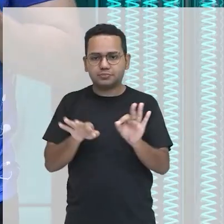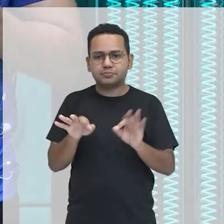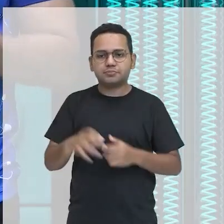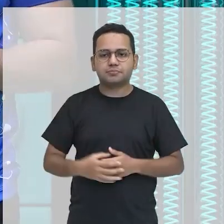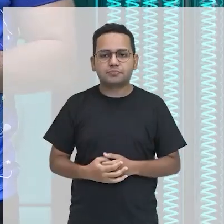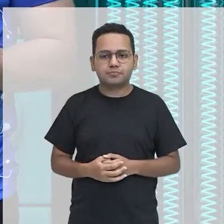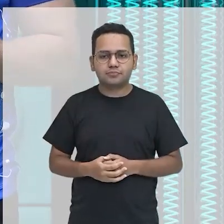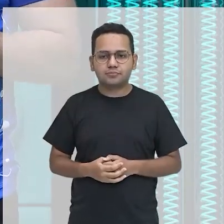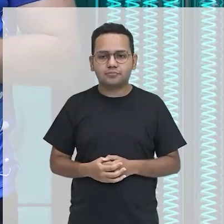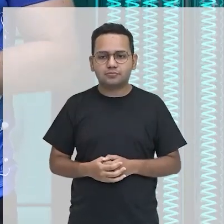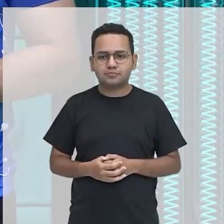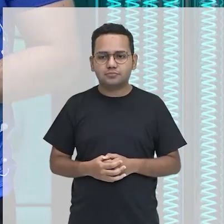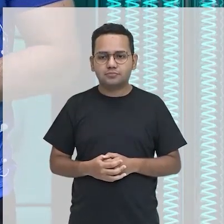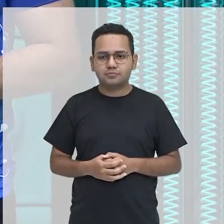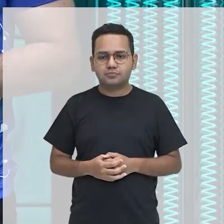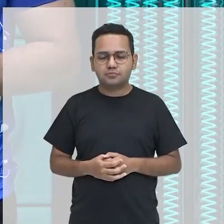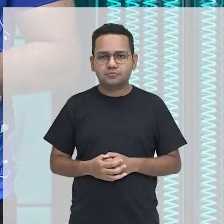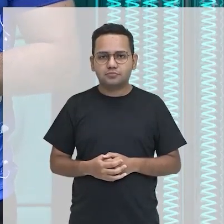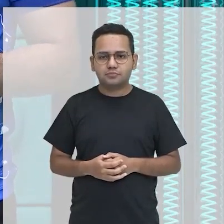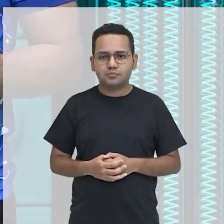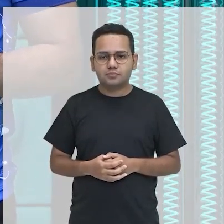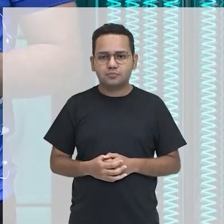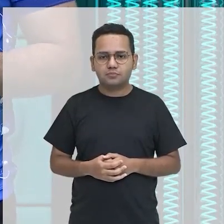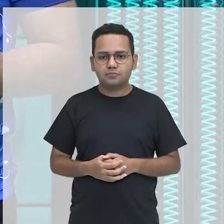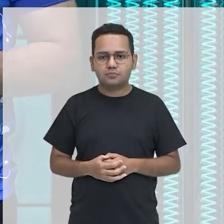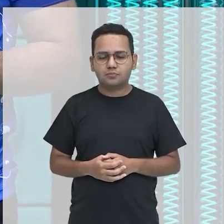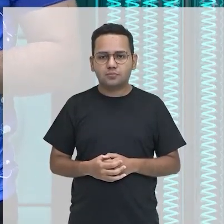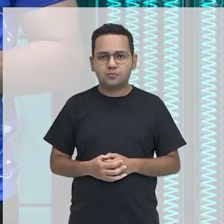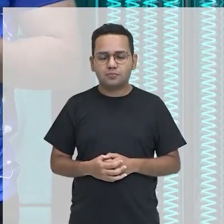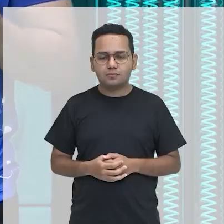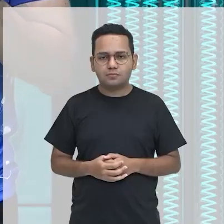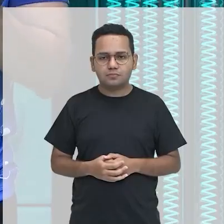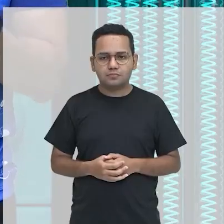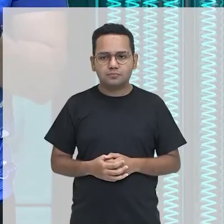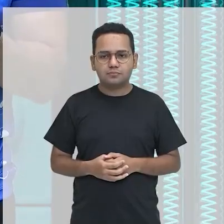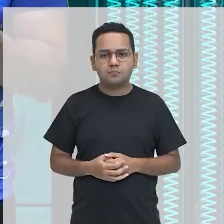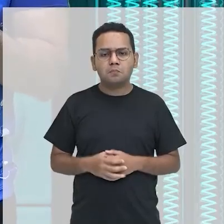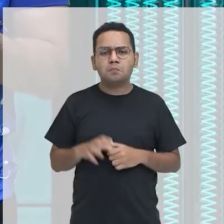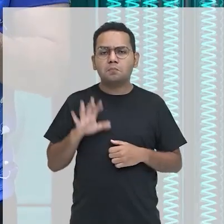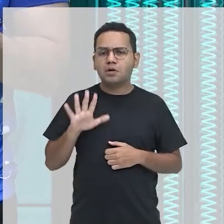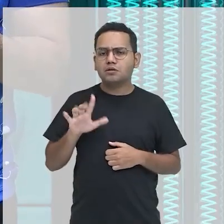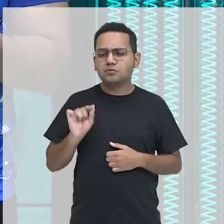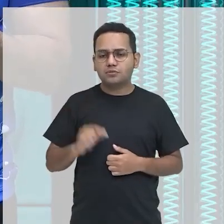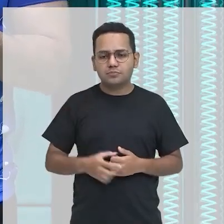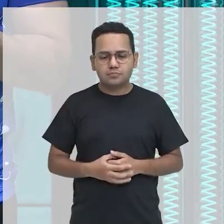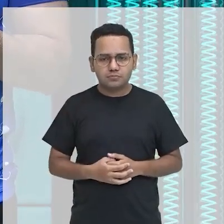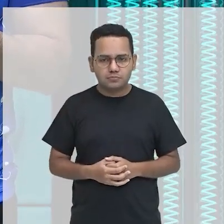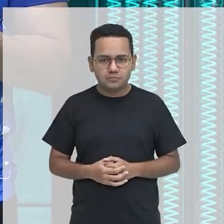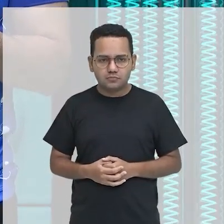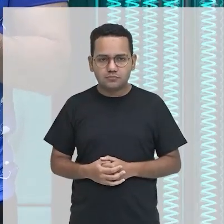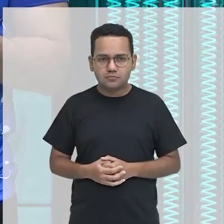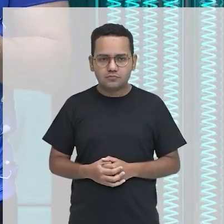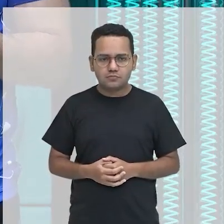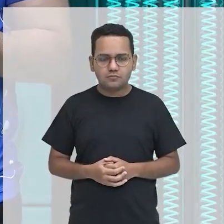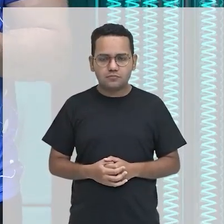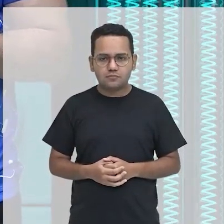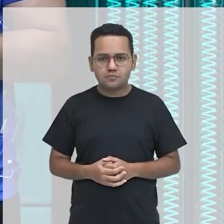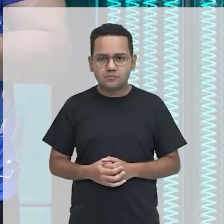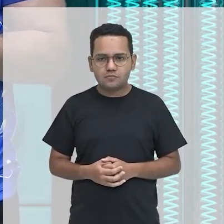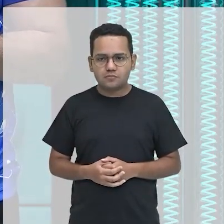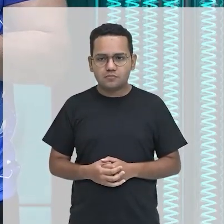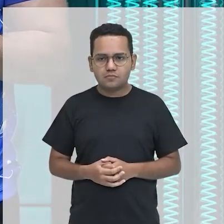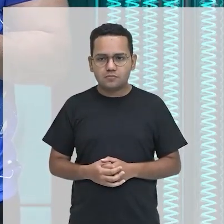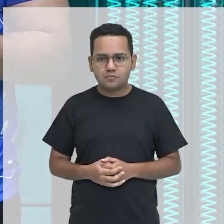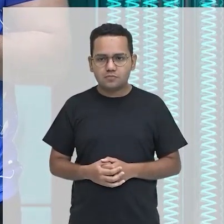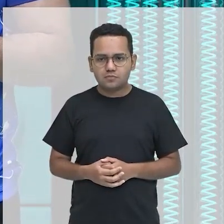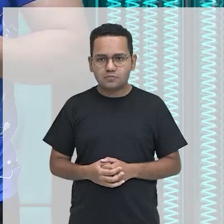condicionais. Primeiro, oração condicional, gente. Oração condicional é aquela que a sua